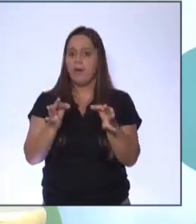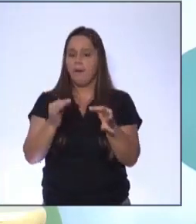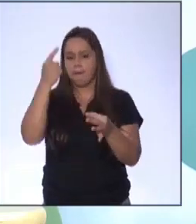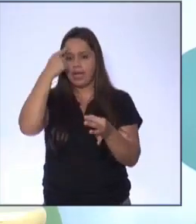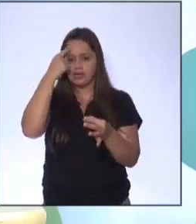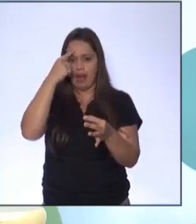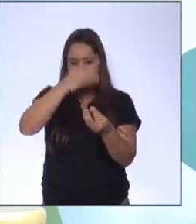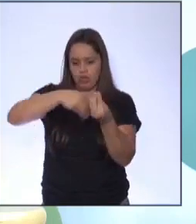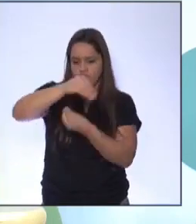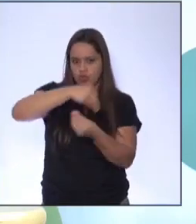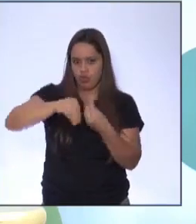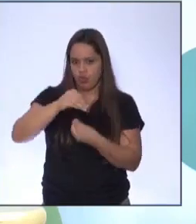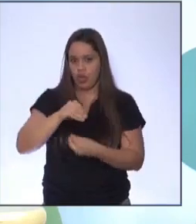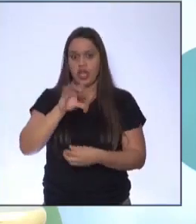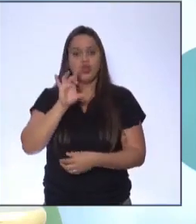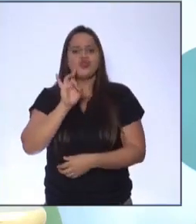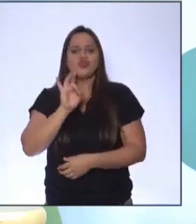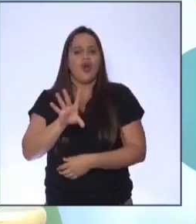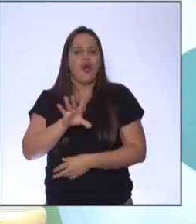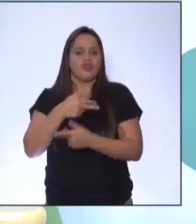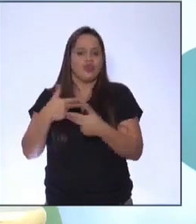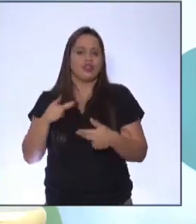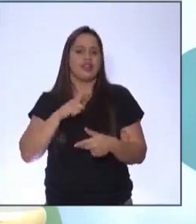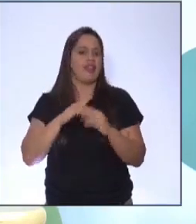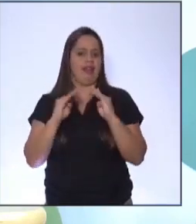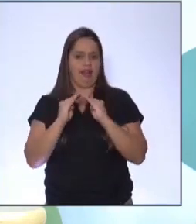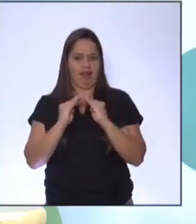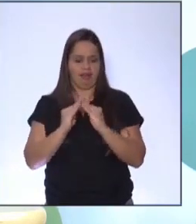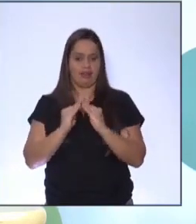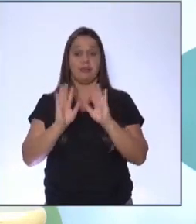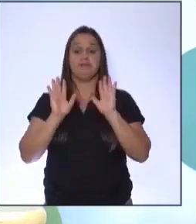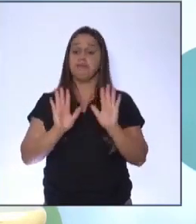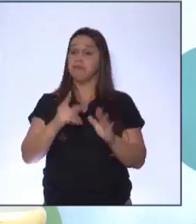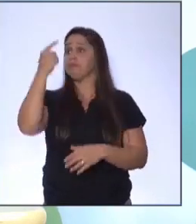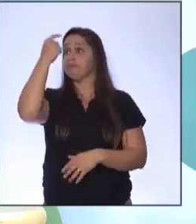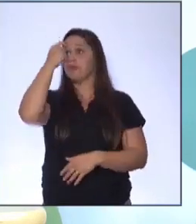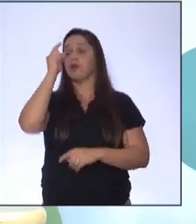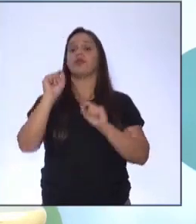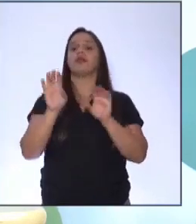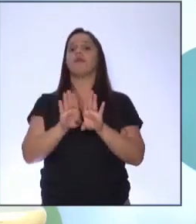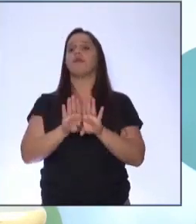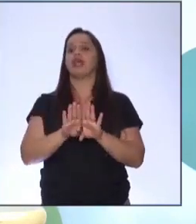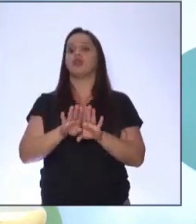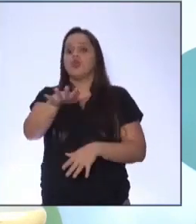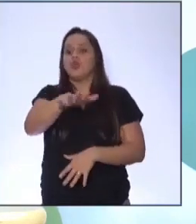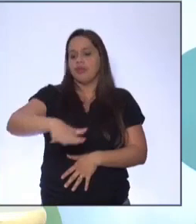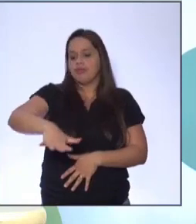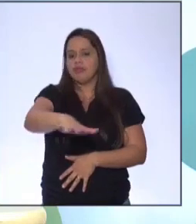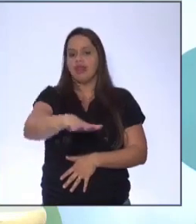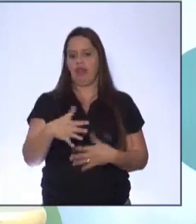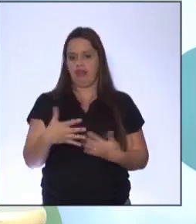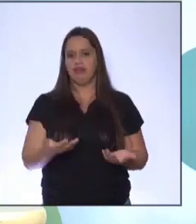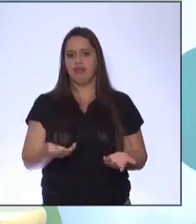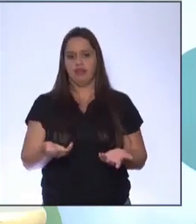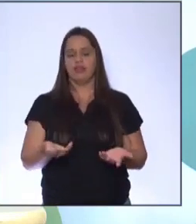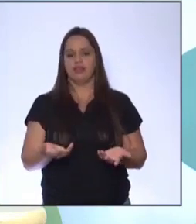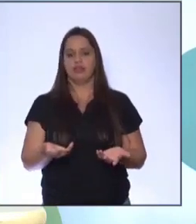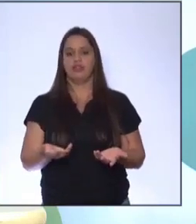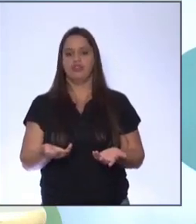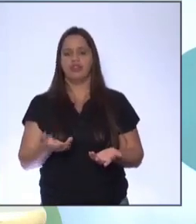coisas que nós temos em casa, né? Mas pensar também no ambiente, né? Se no